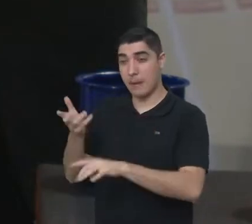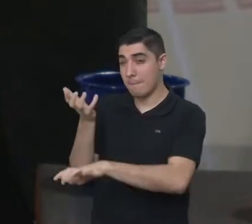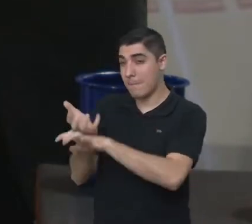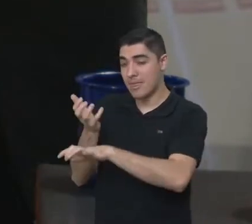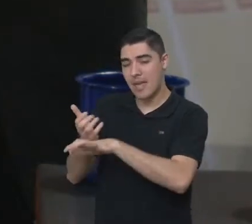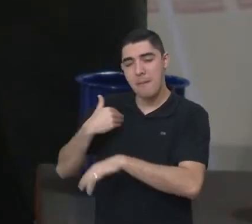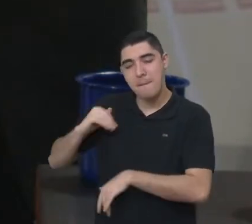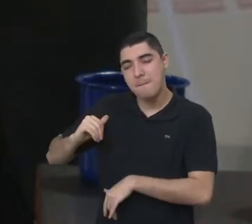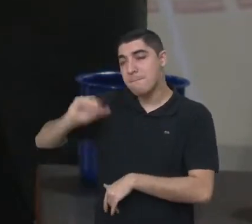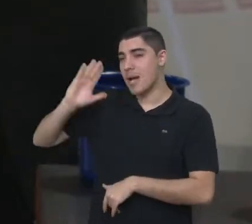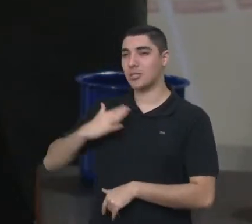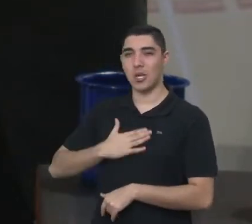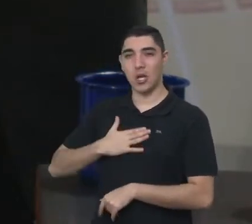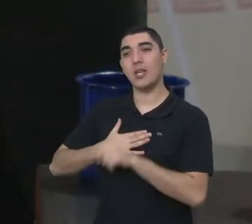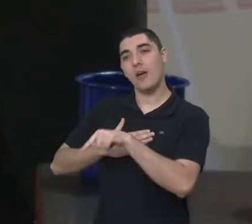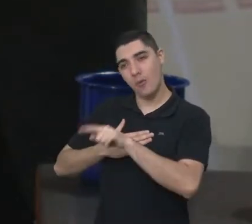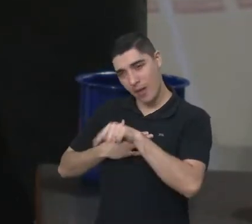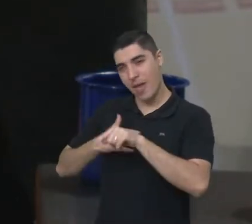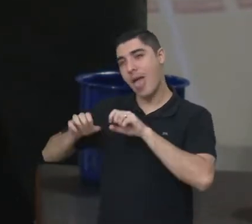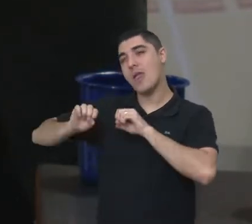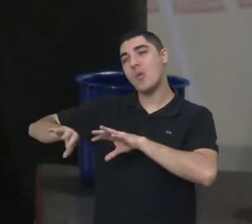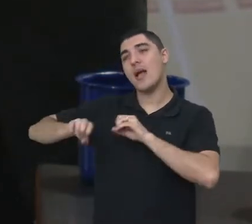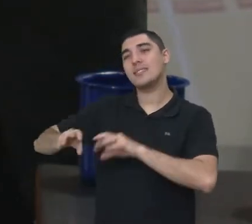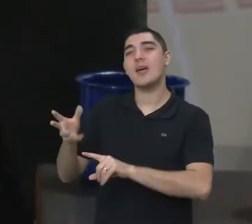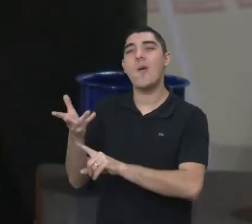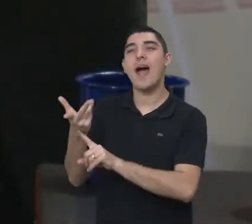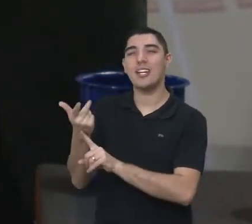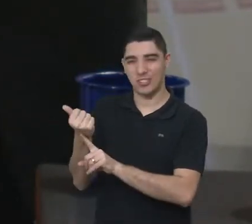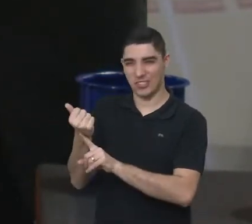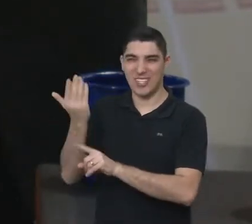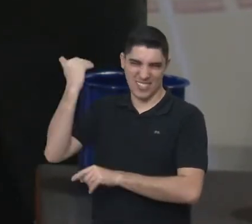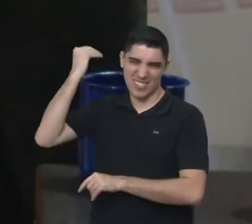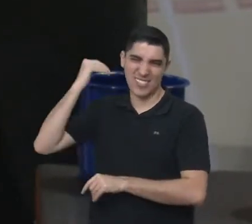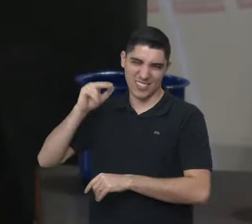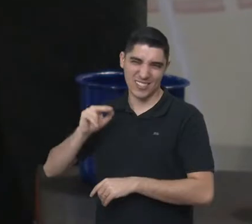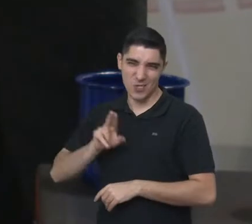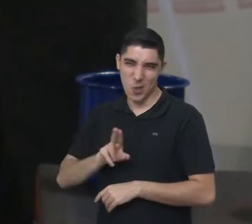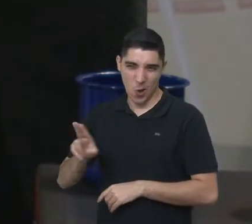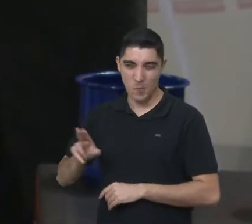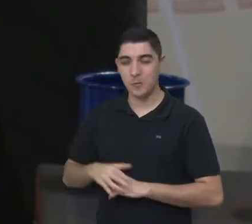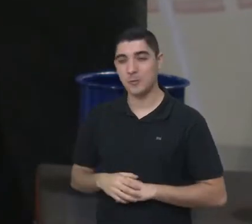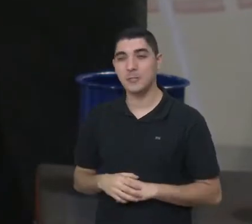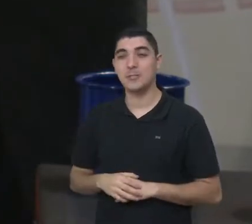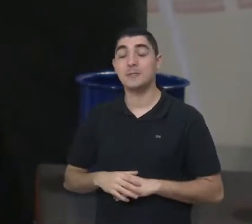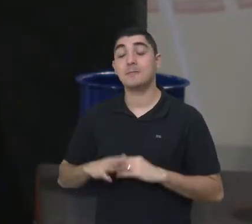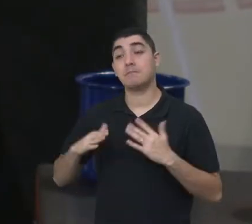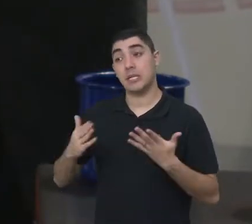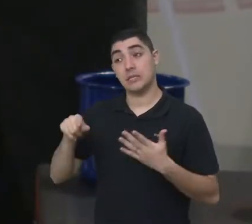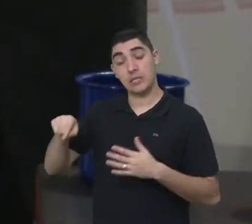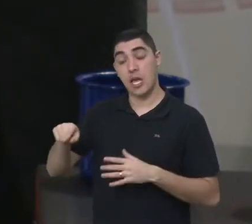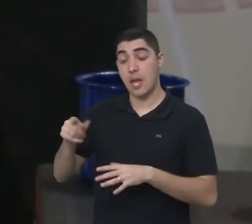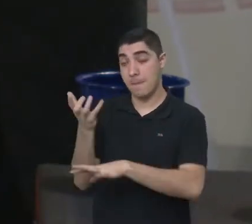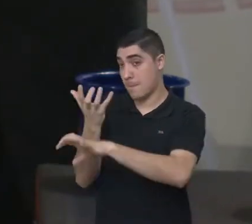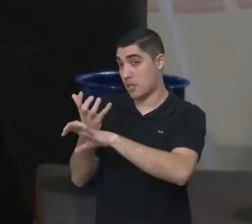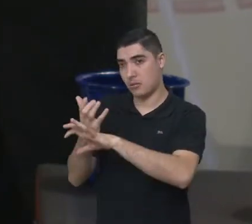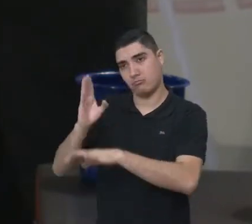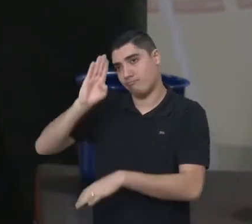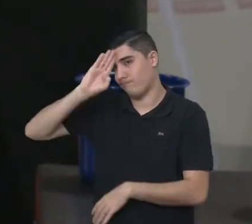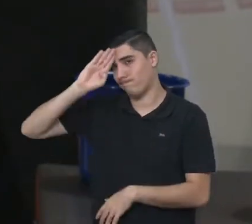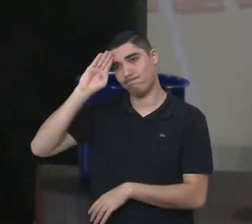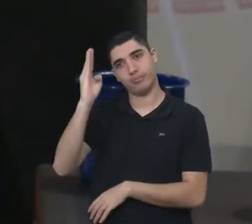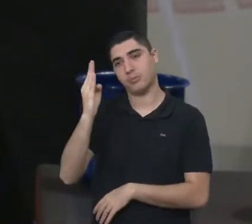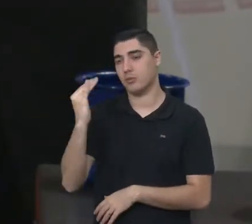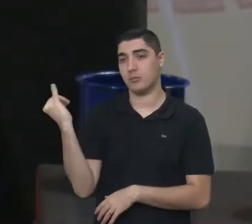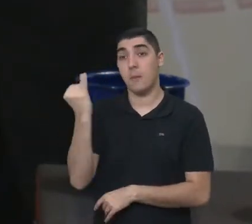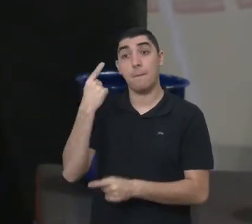minha matéria favorita, assim, que era educação artística, né, que falava na época da escola. Mas sim, eu acho fundamental, uma matéria fundamental, porque